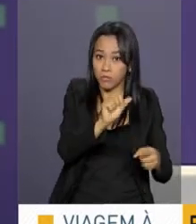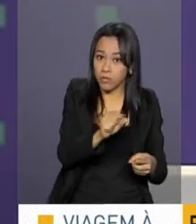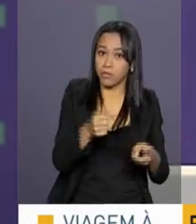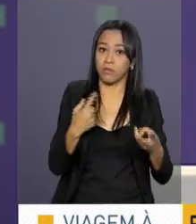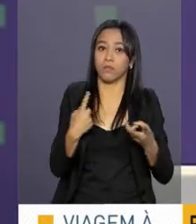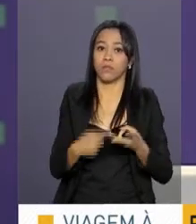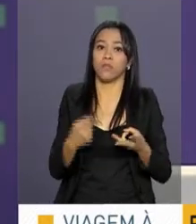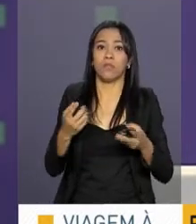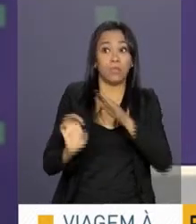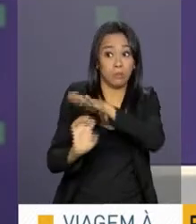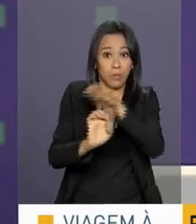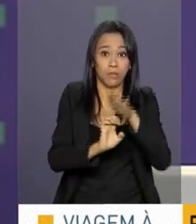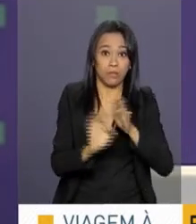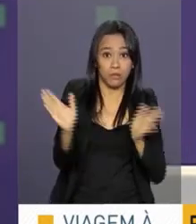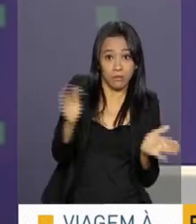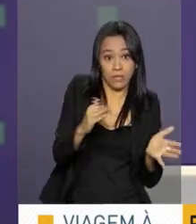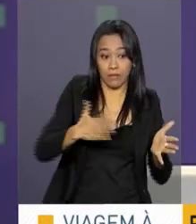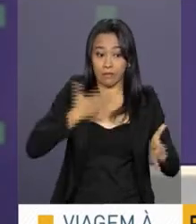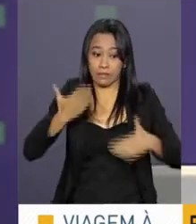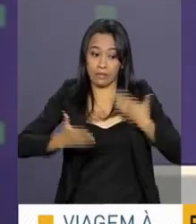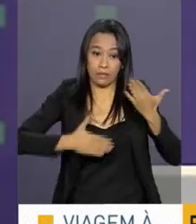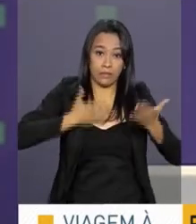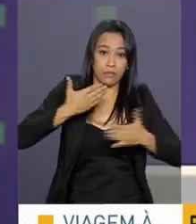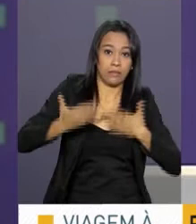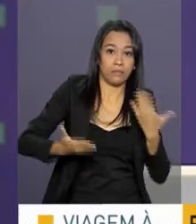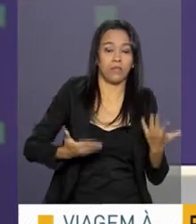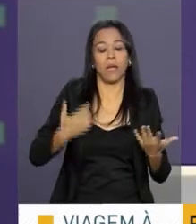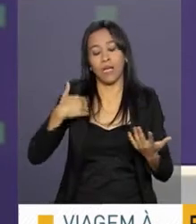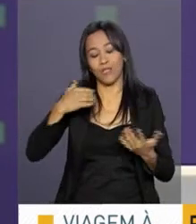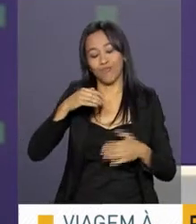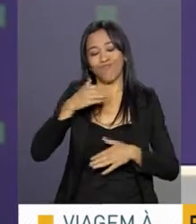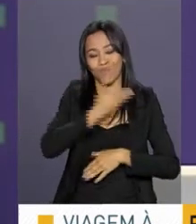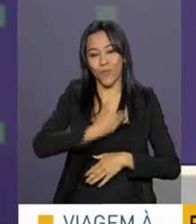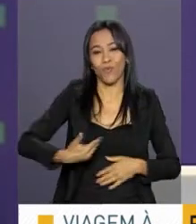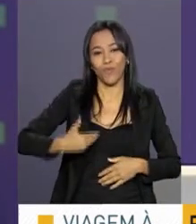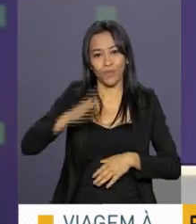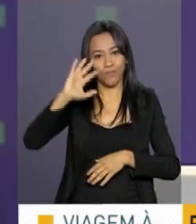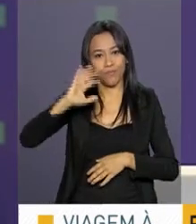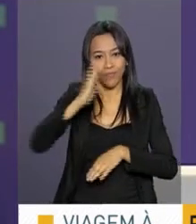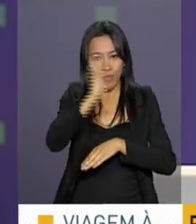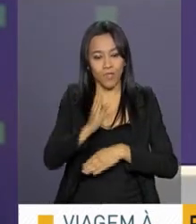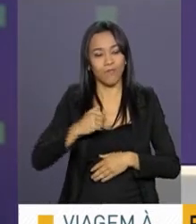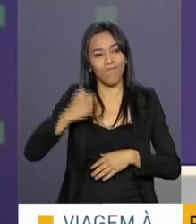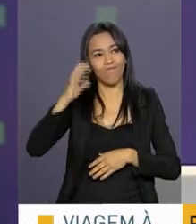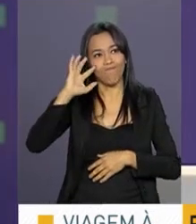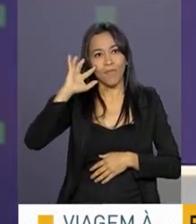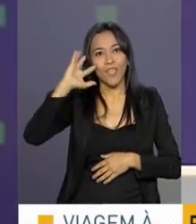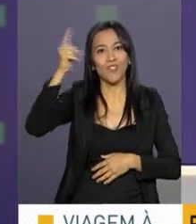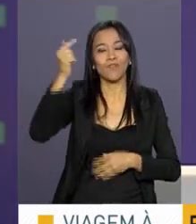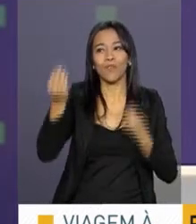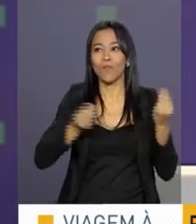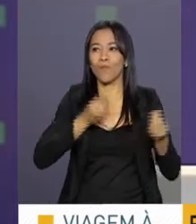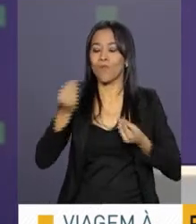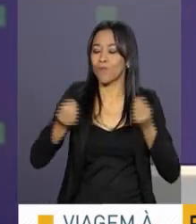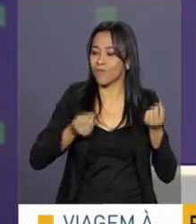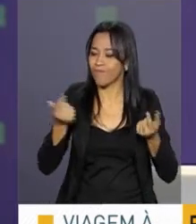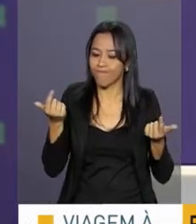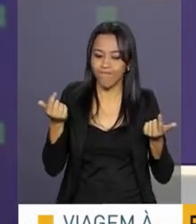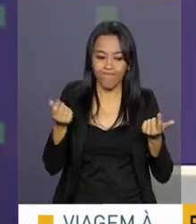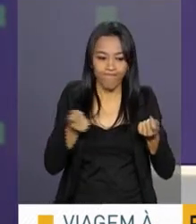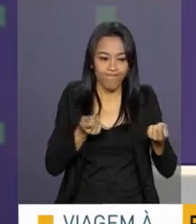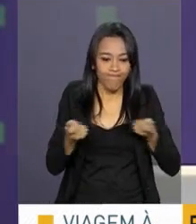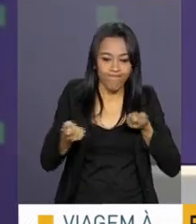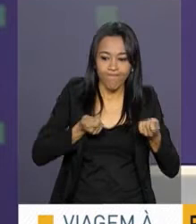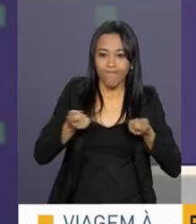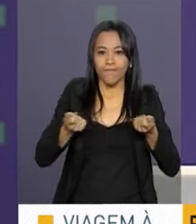concessionário, do investidor, o governo brasileiro tomou medidas, né, para garantir que essas concessões se tornassem viáveis sem